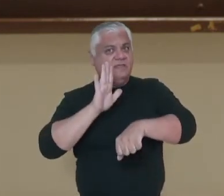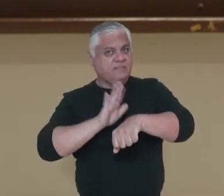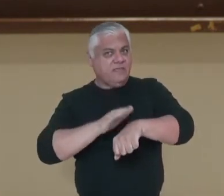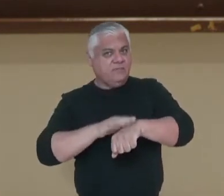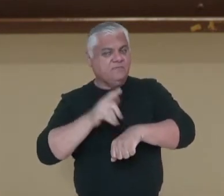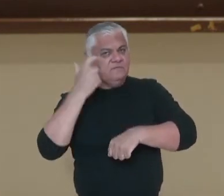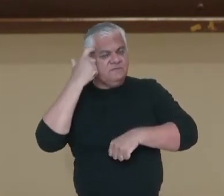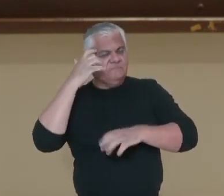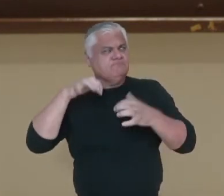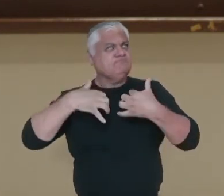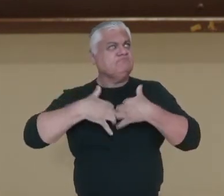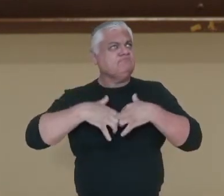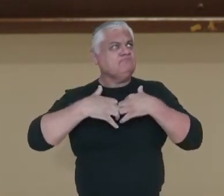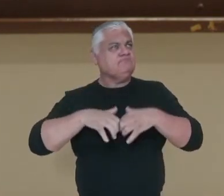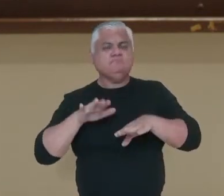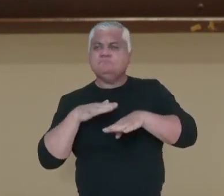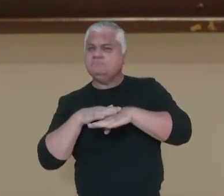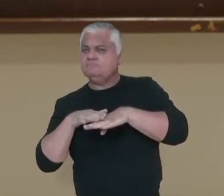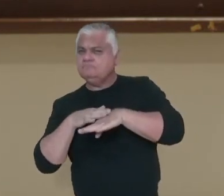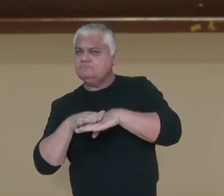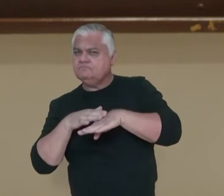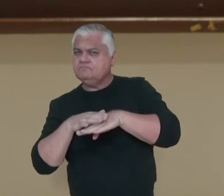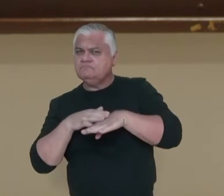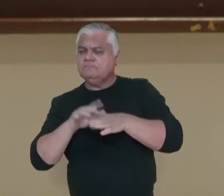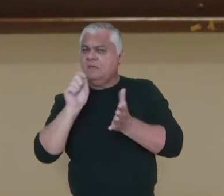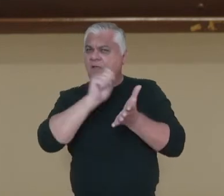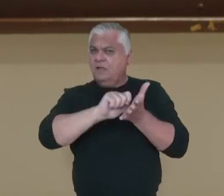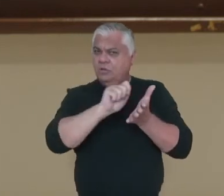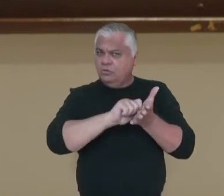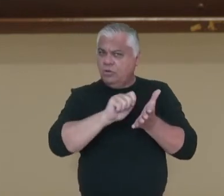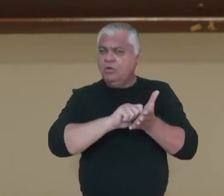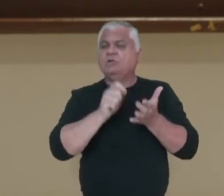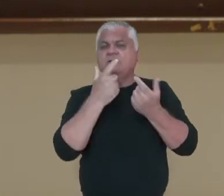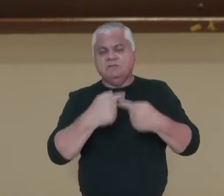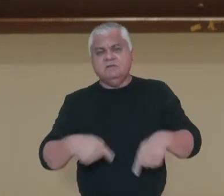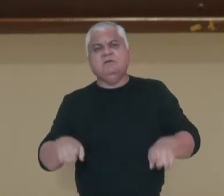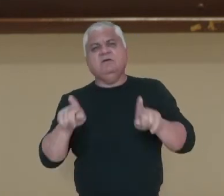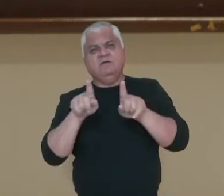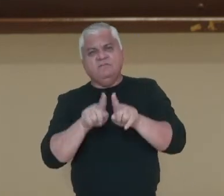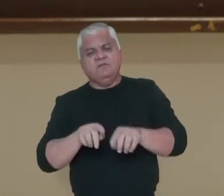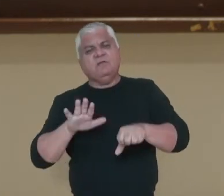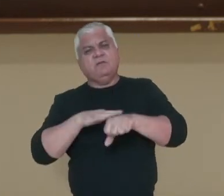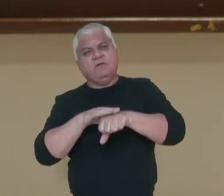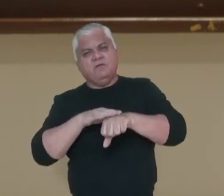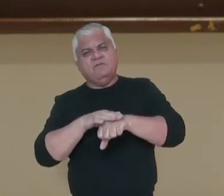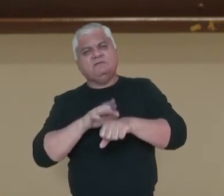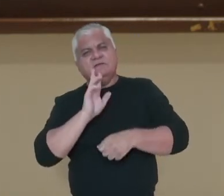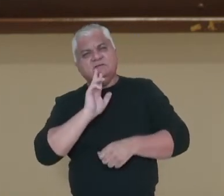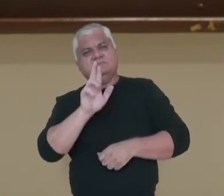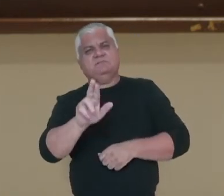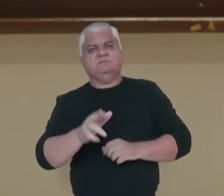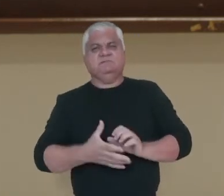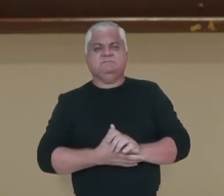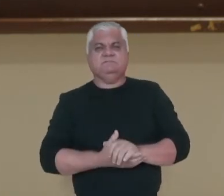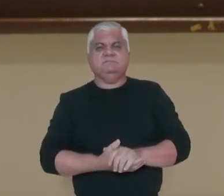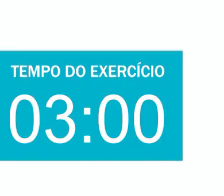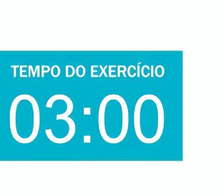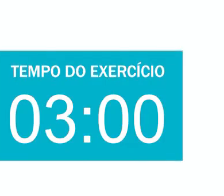para vocês refletirem, fazerem essas anotações e nós já voltamos para conversar sobre a resposta.